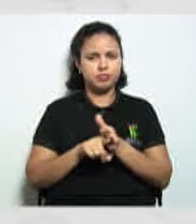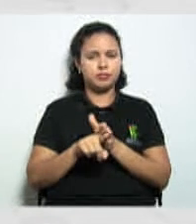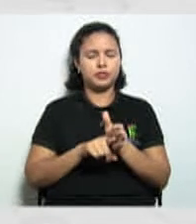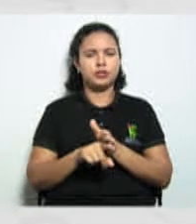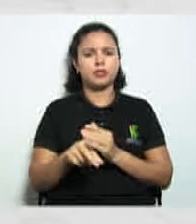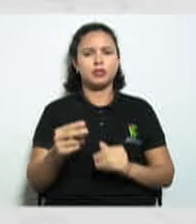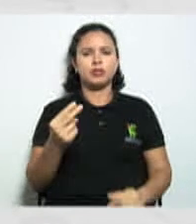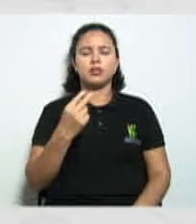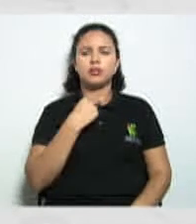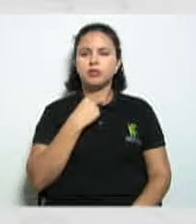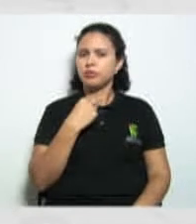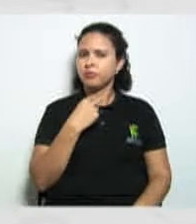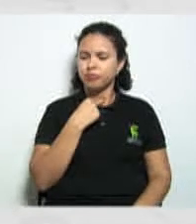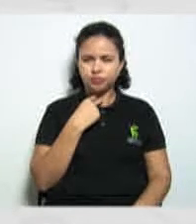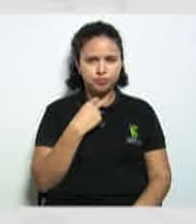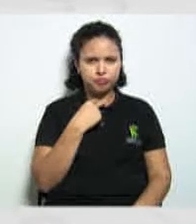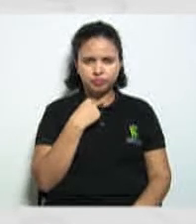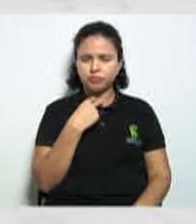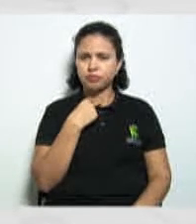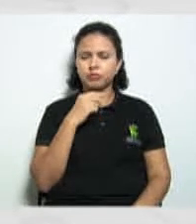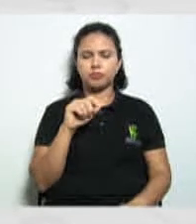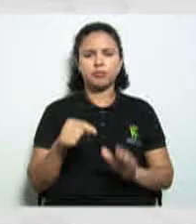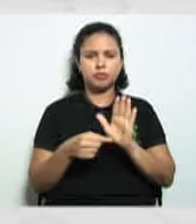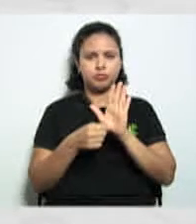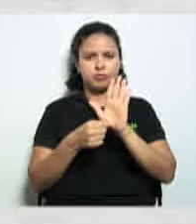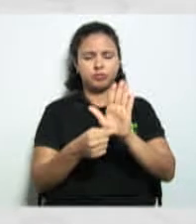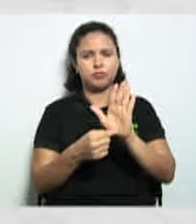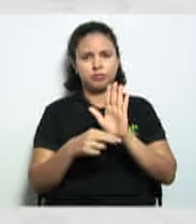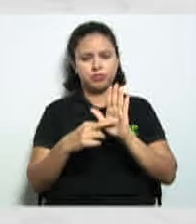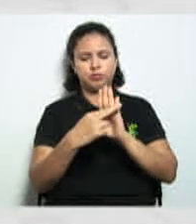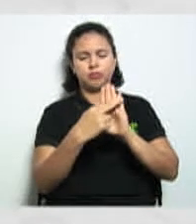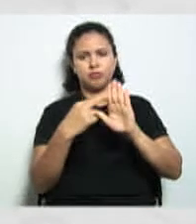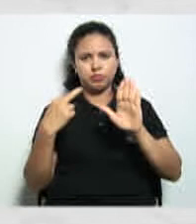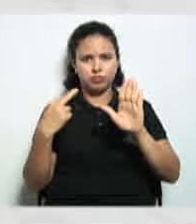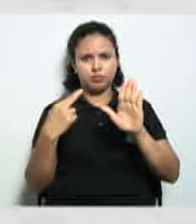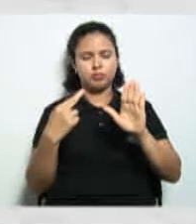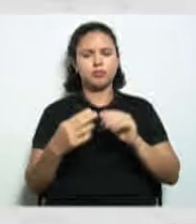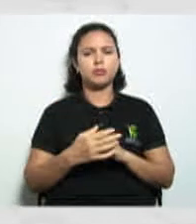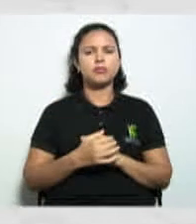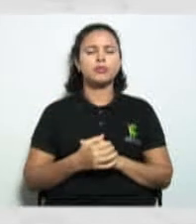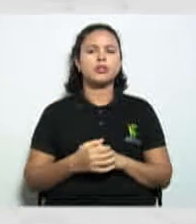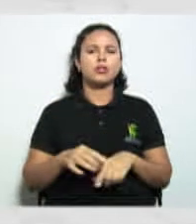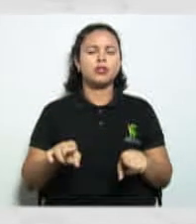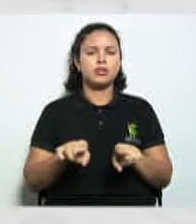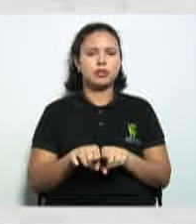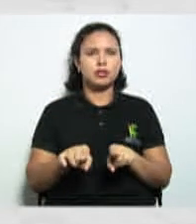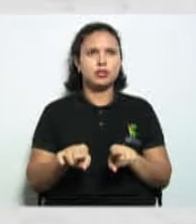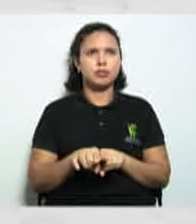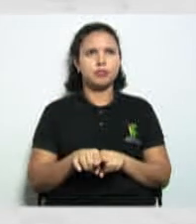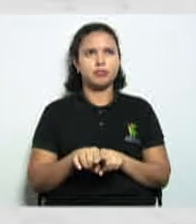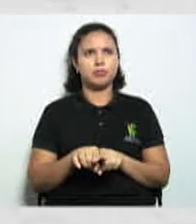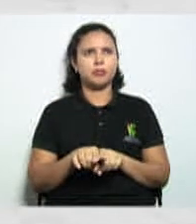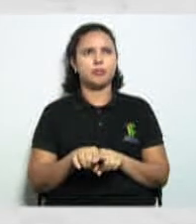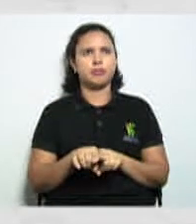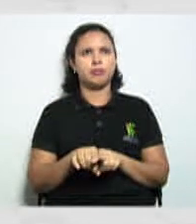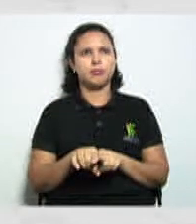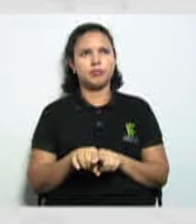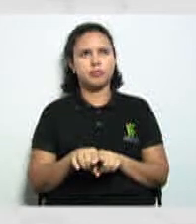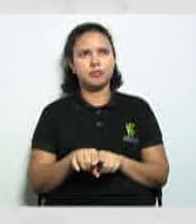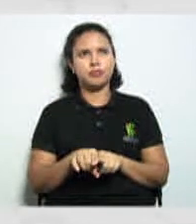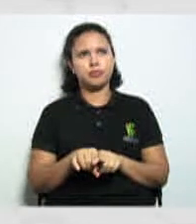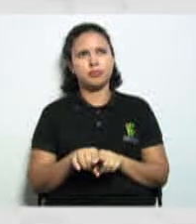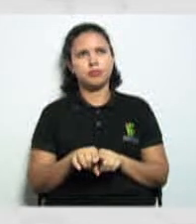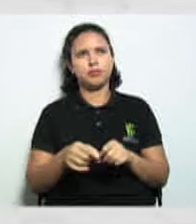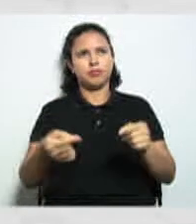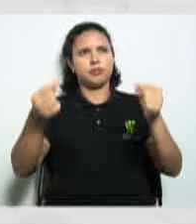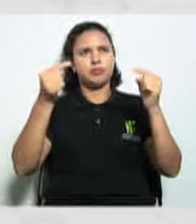apresentar referências. O item recursos é facultado. Esse nome tá difícil, né? Mas